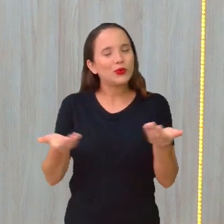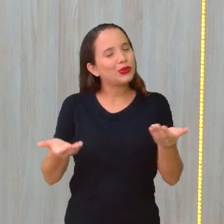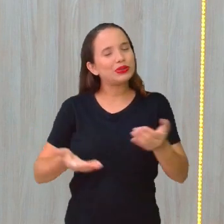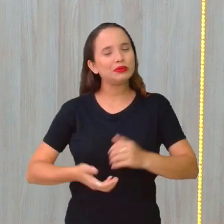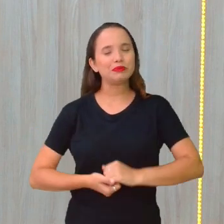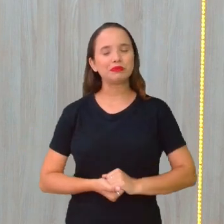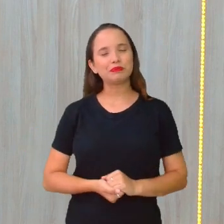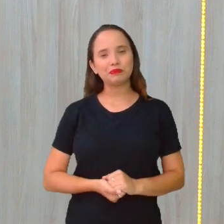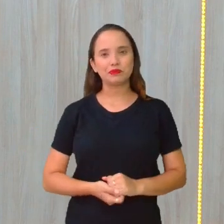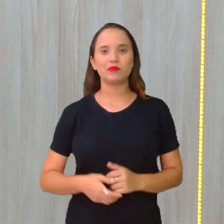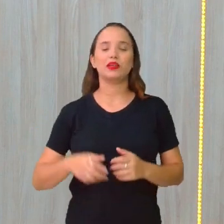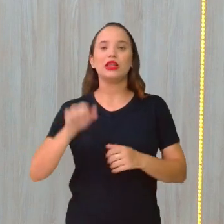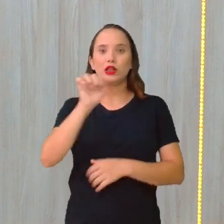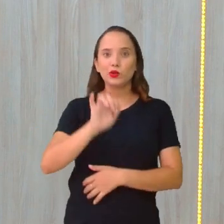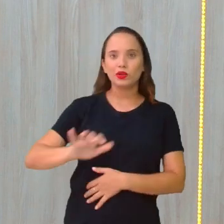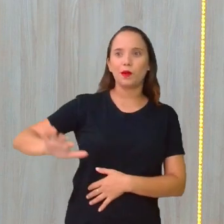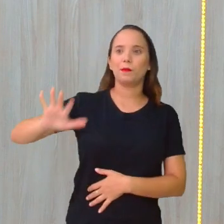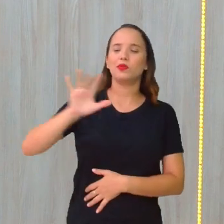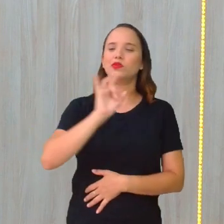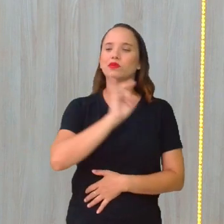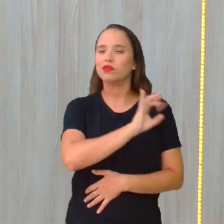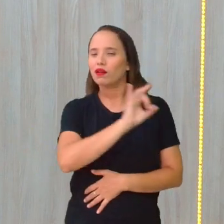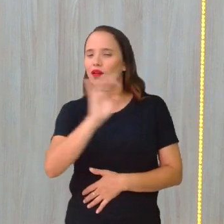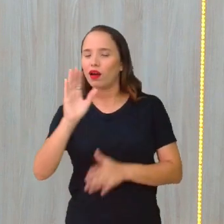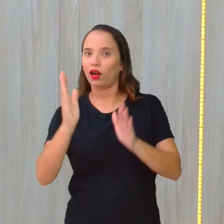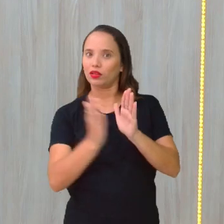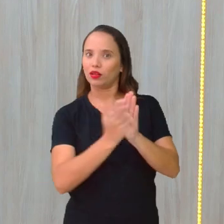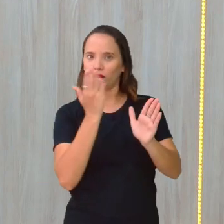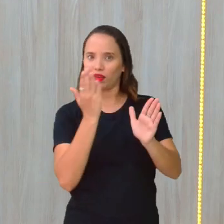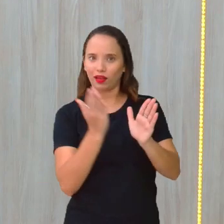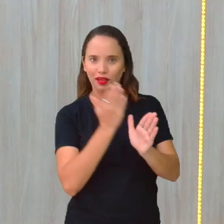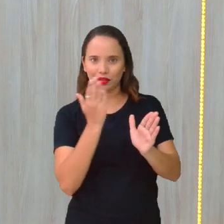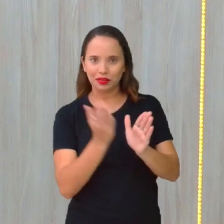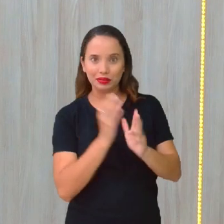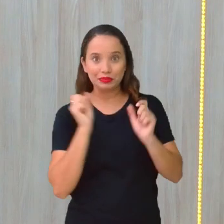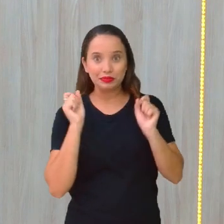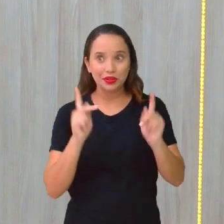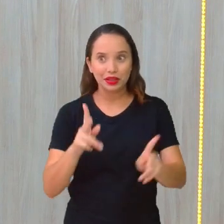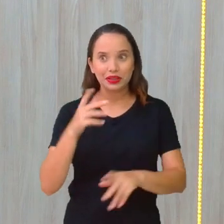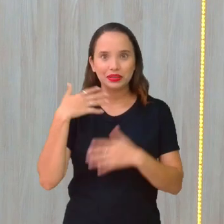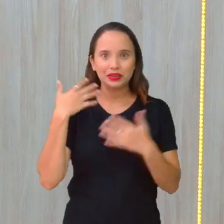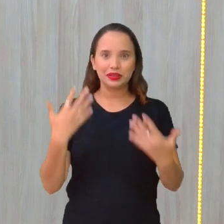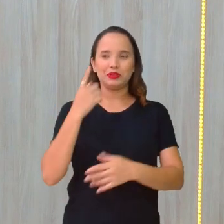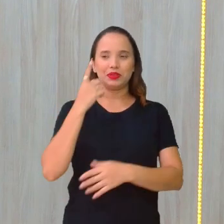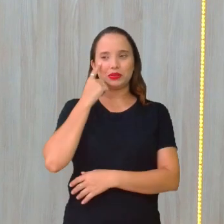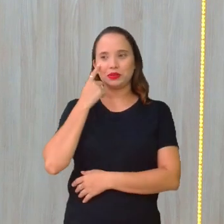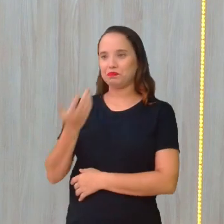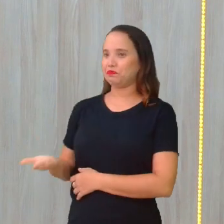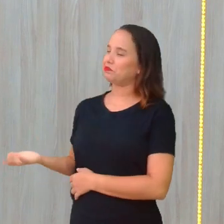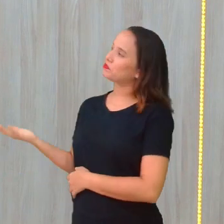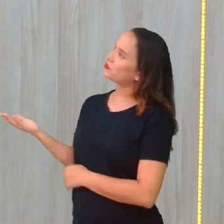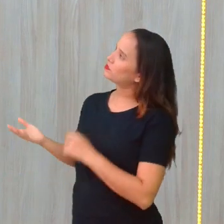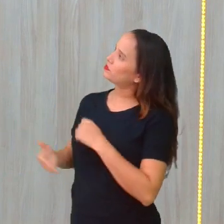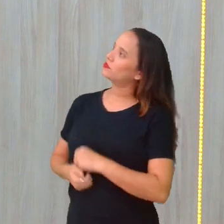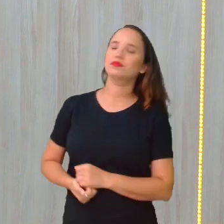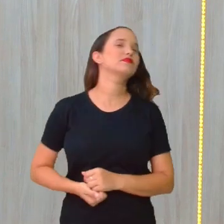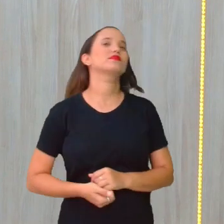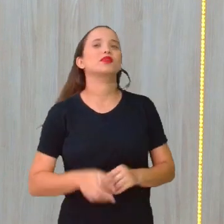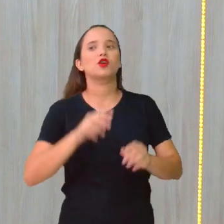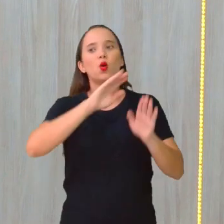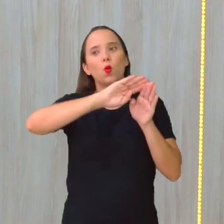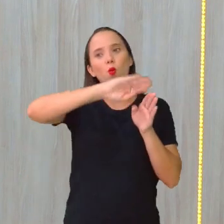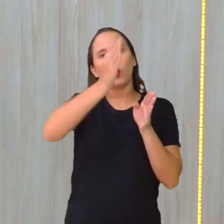nas ilustrações de cada página dessa história. Tá certo? Então, ó, a história é o camelo,